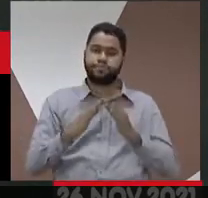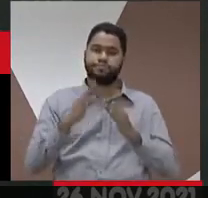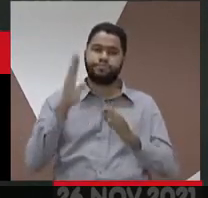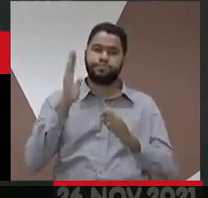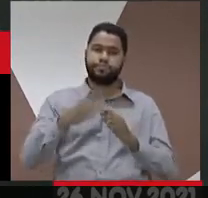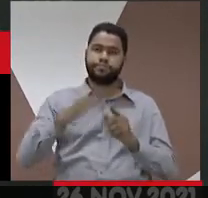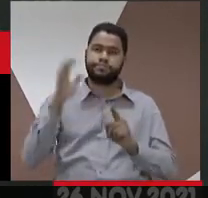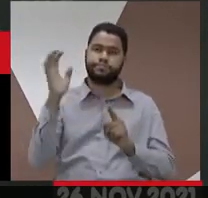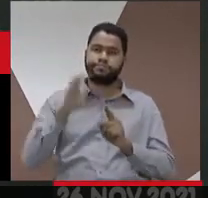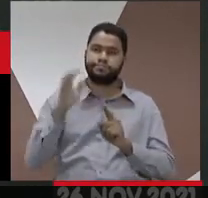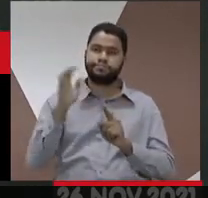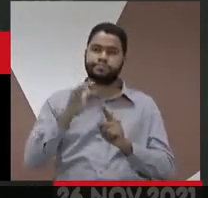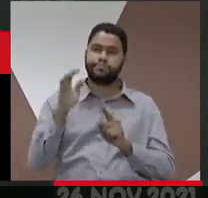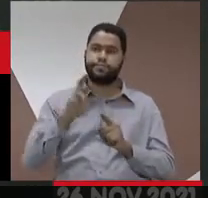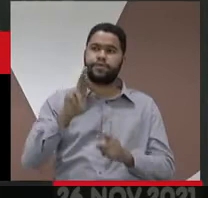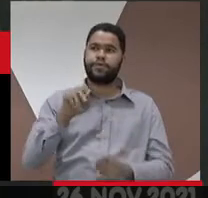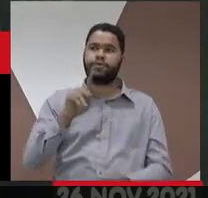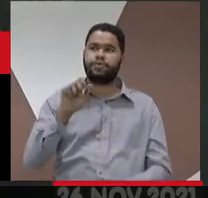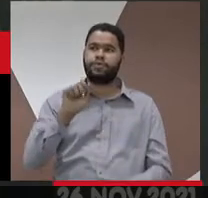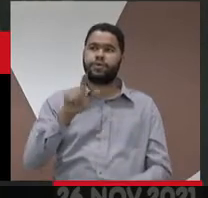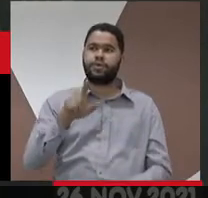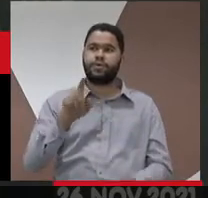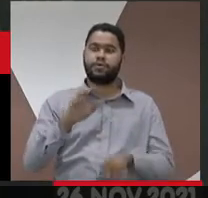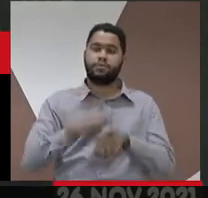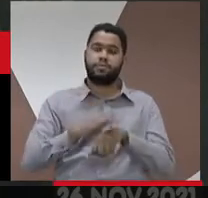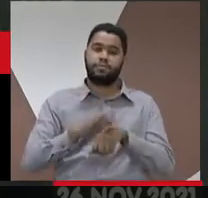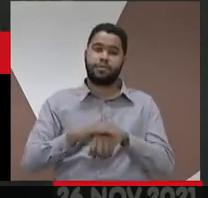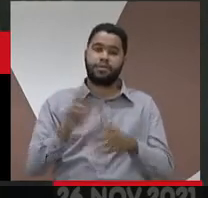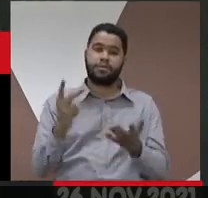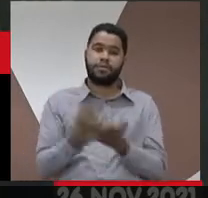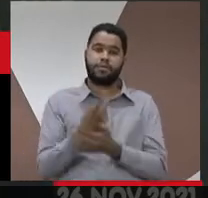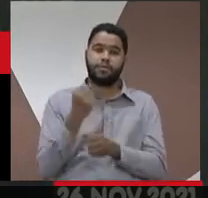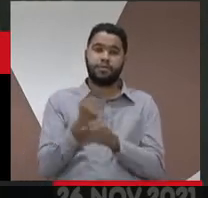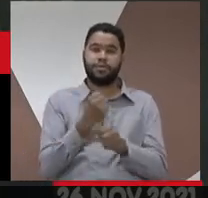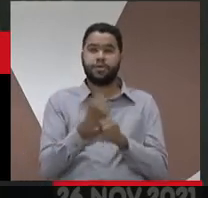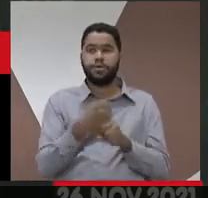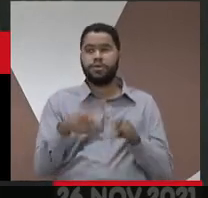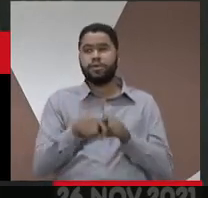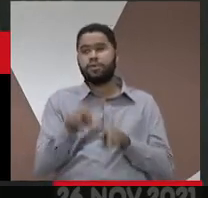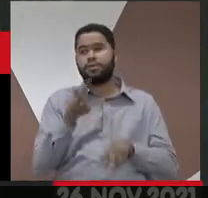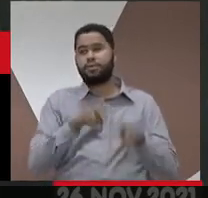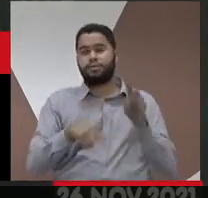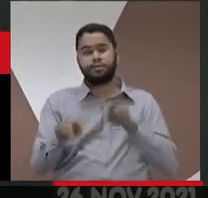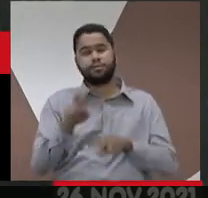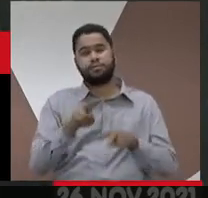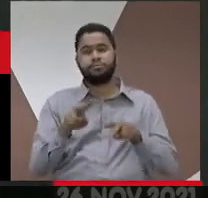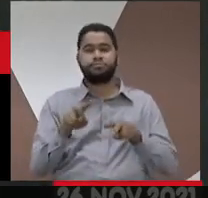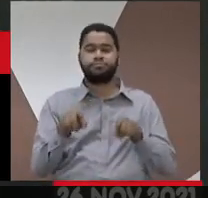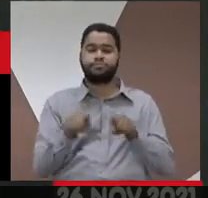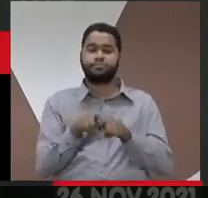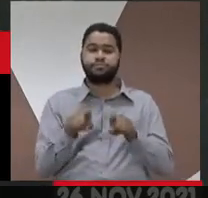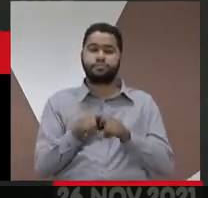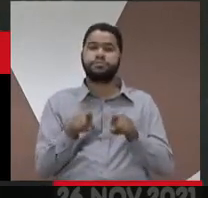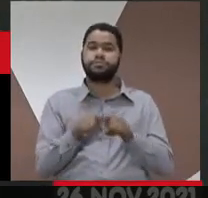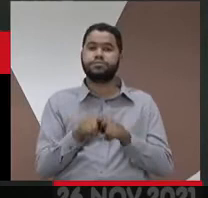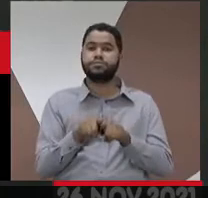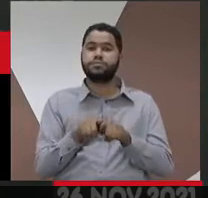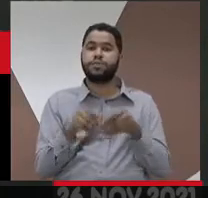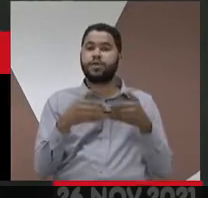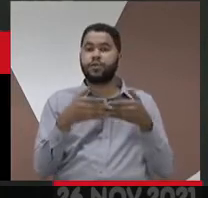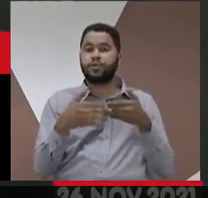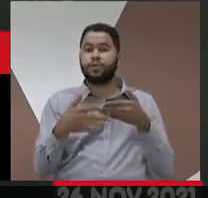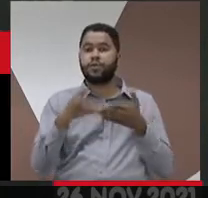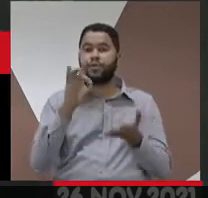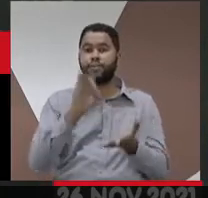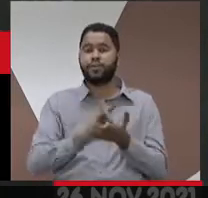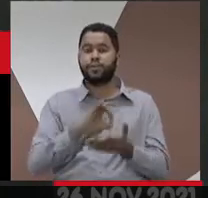diretamente impactados pelo Rodoanel, caso ele seja construído, bem como pela revisão do plano diretor e, em curso, a